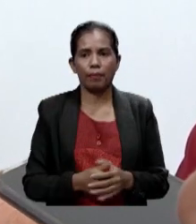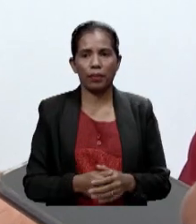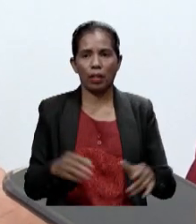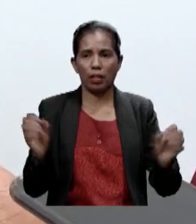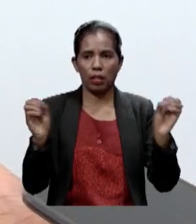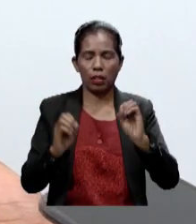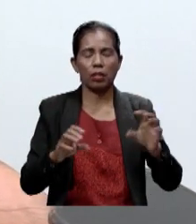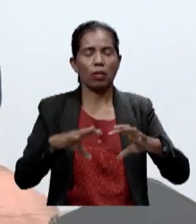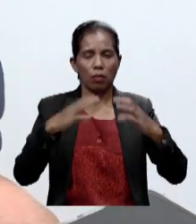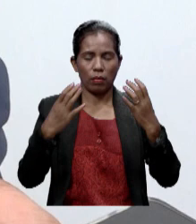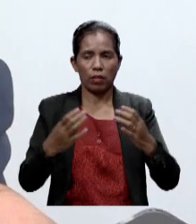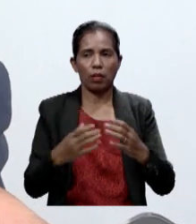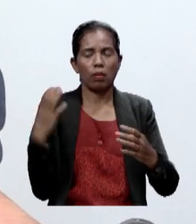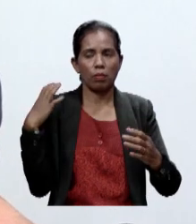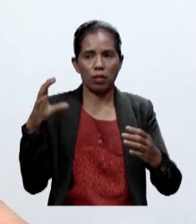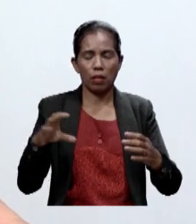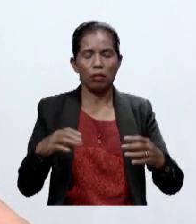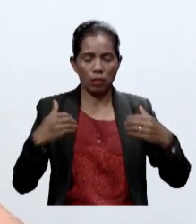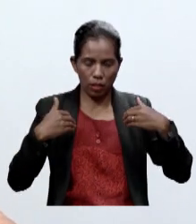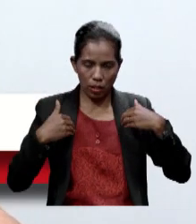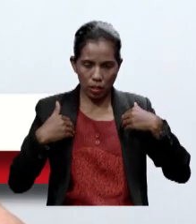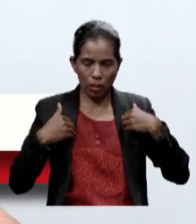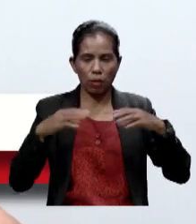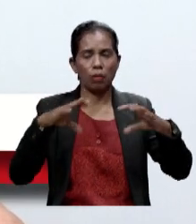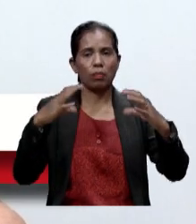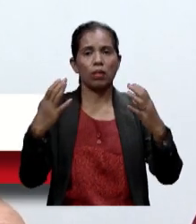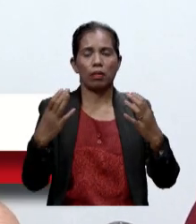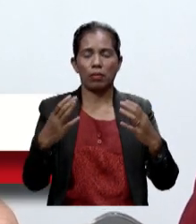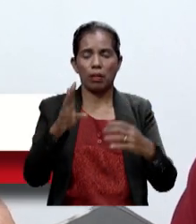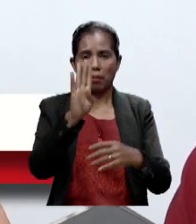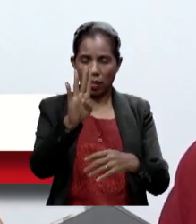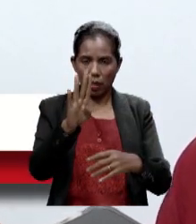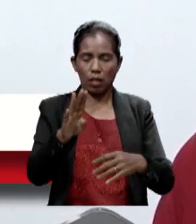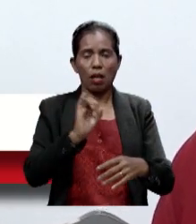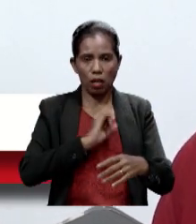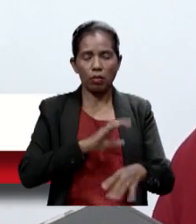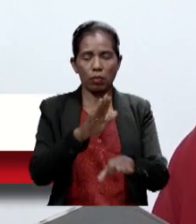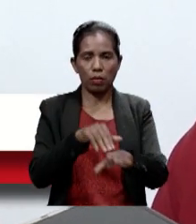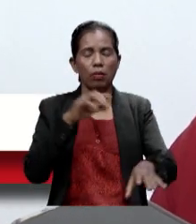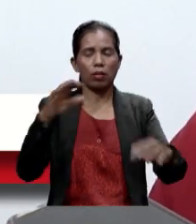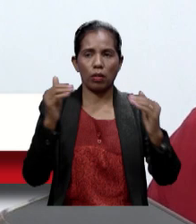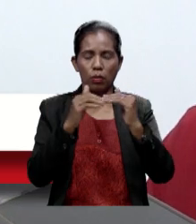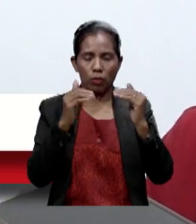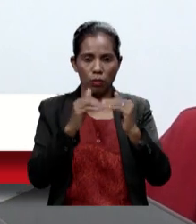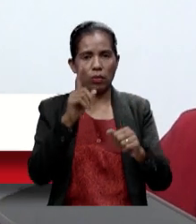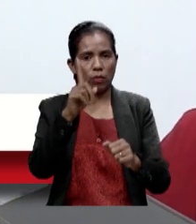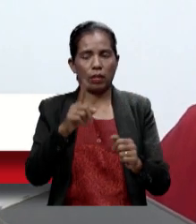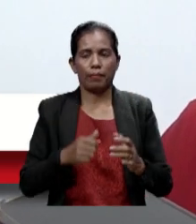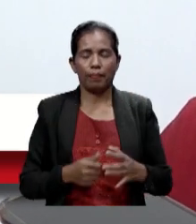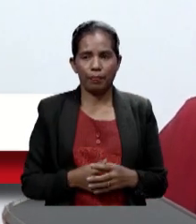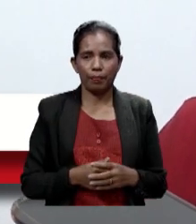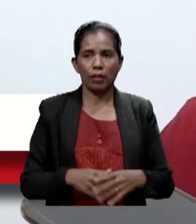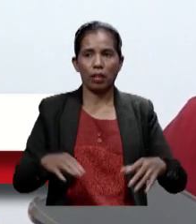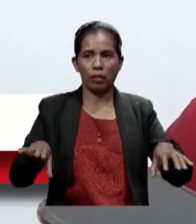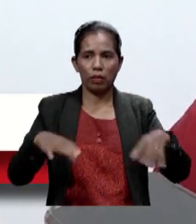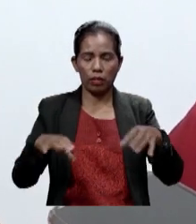soberanos não competência, então a Comissão B não é competência. Ela se convoca para o Serviço